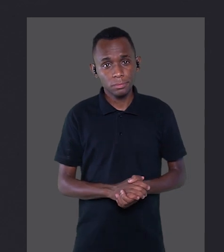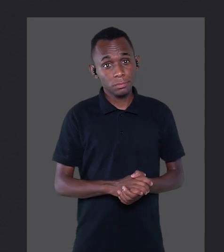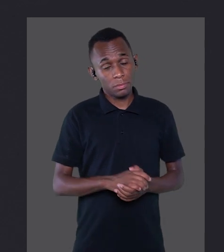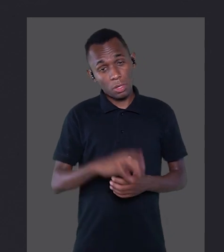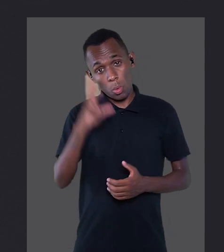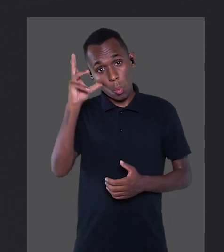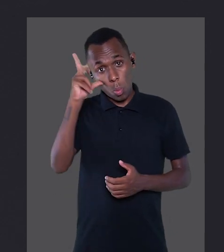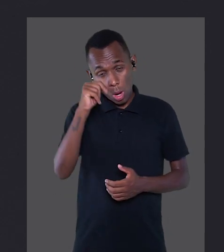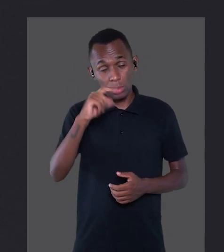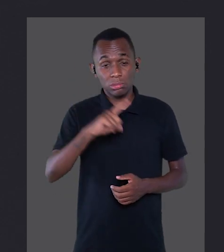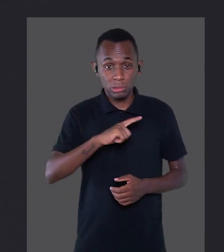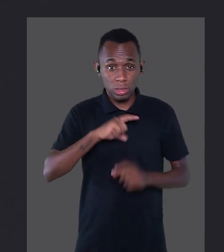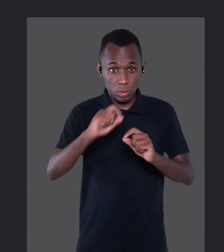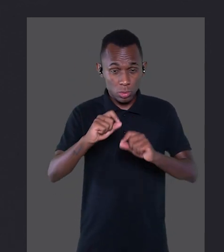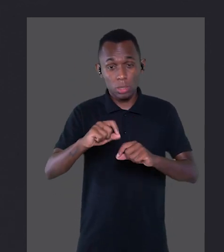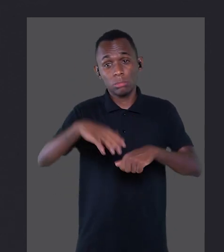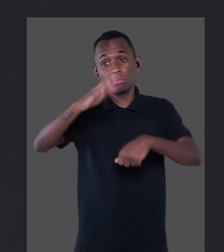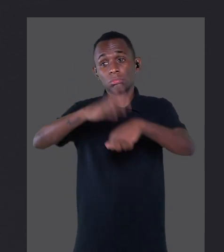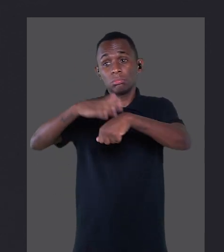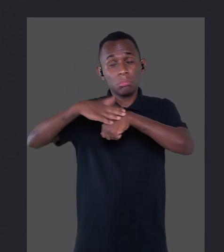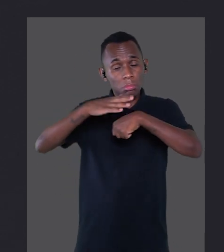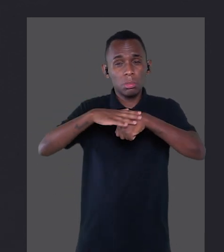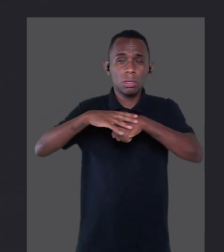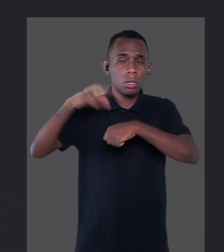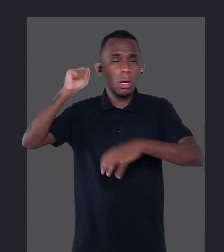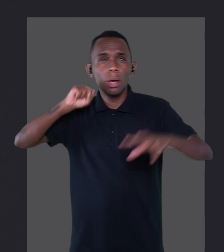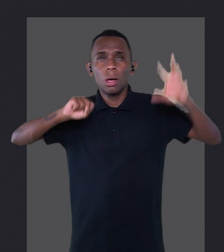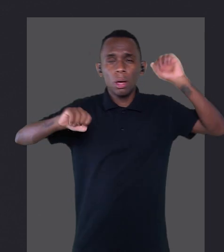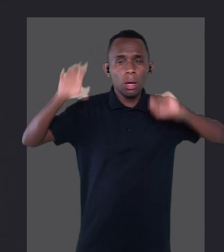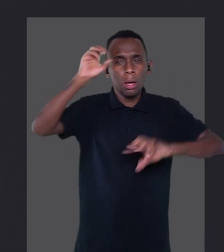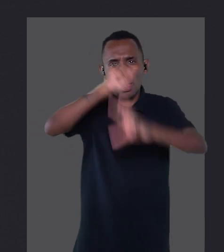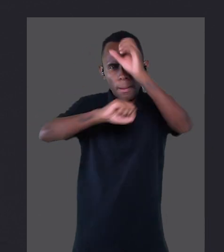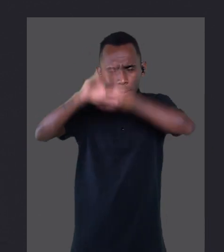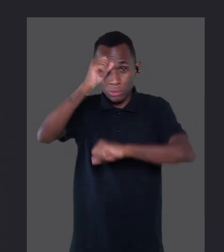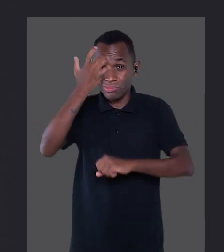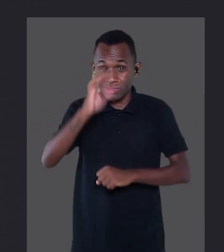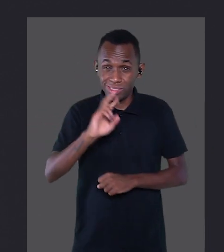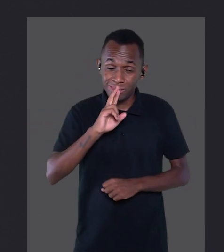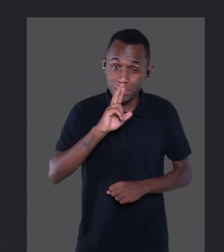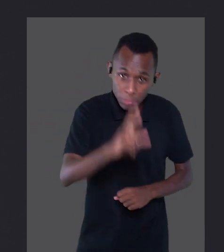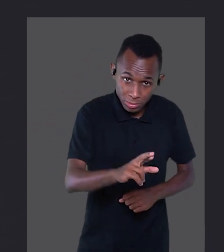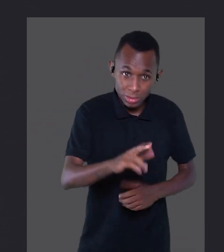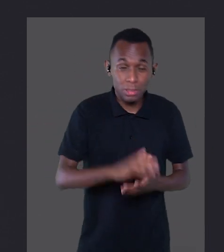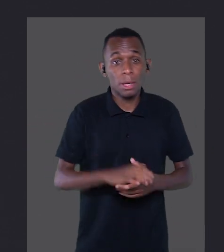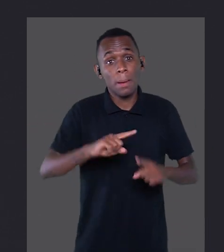Acho que tem uma coisa de você ir educando o seu ouvido mesmo, né? Não sei se eu respondi a pergunta, mas a pergunta era muito